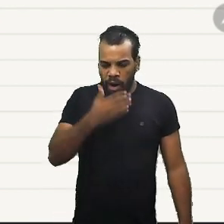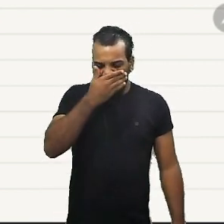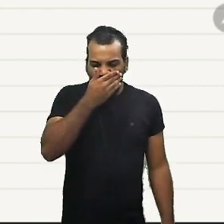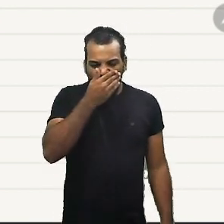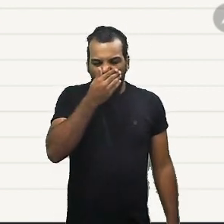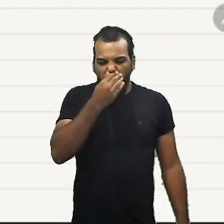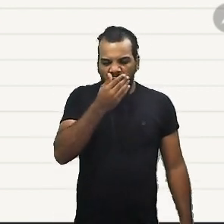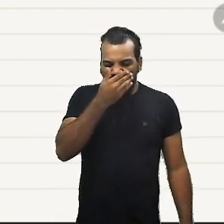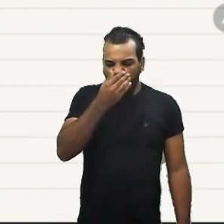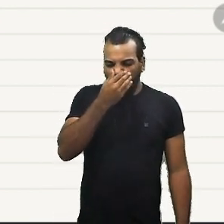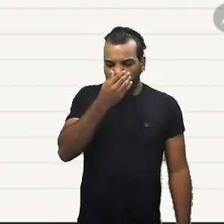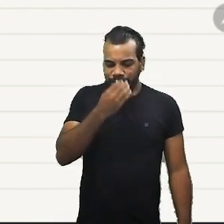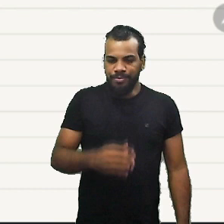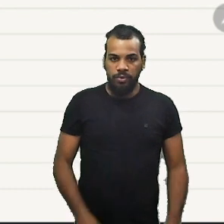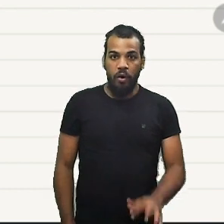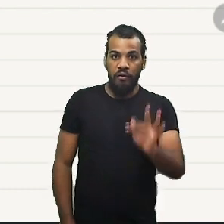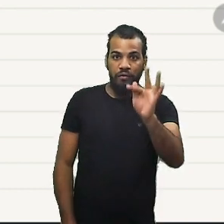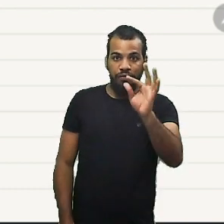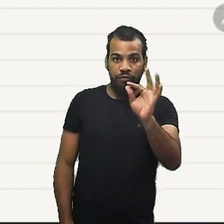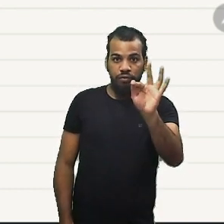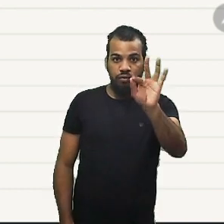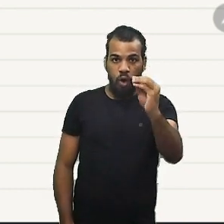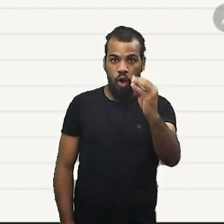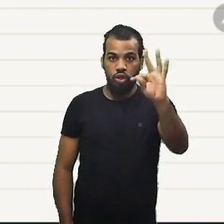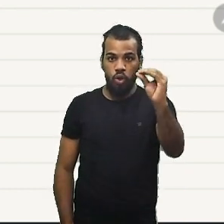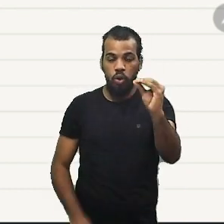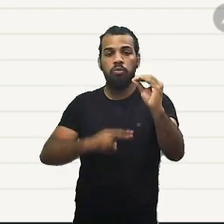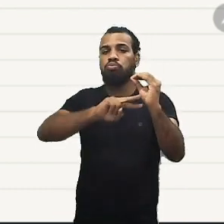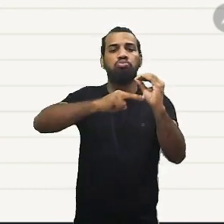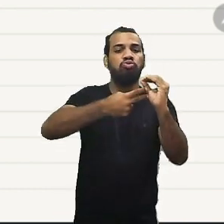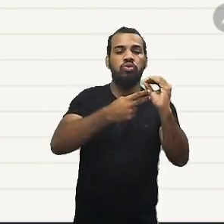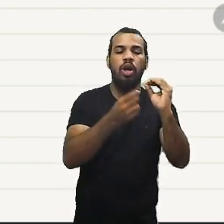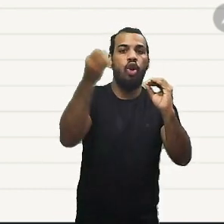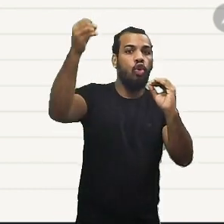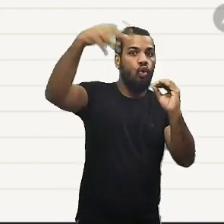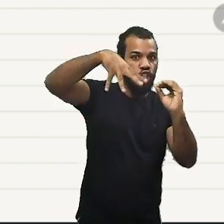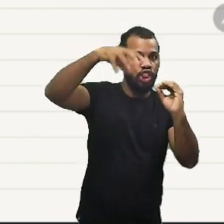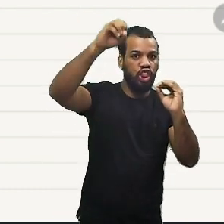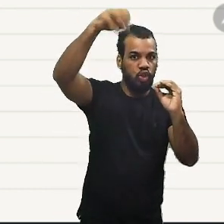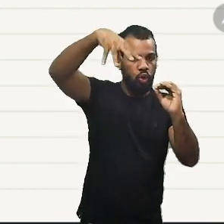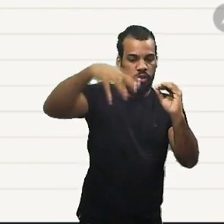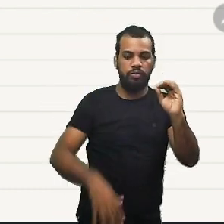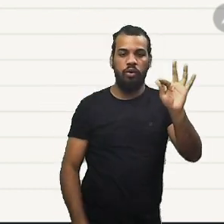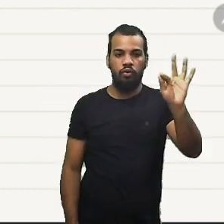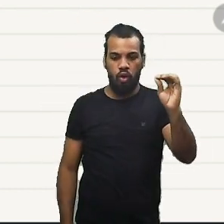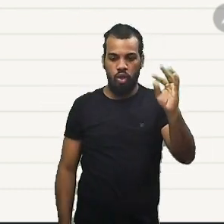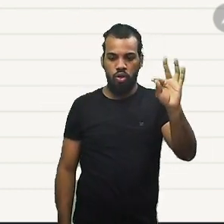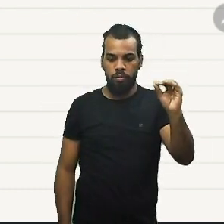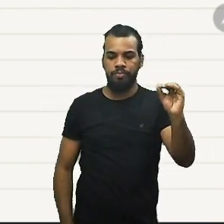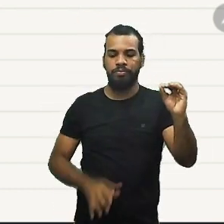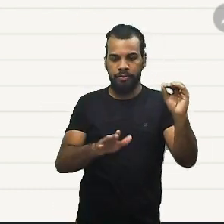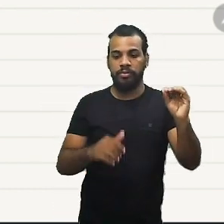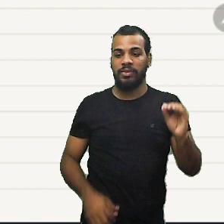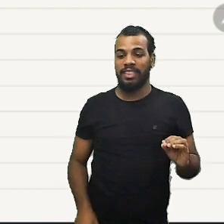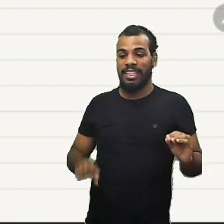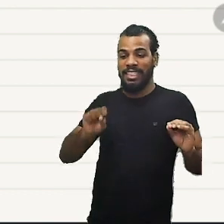luz, olha esse sufixo aqui, síntese. Vê? Síntese é formação. Então, quando você diz que o